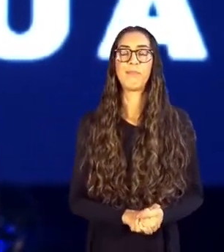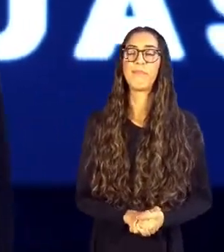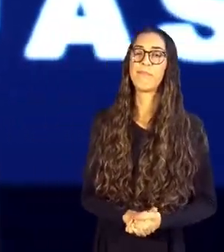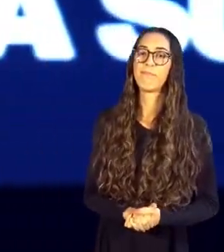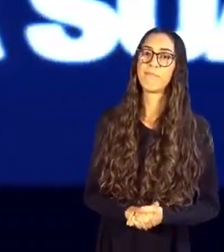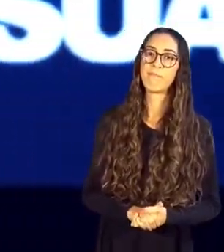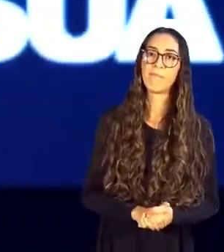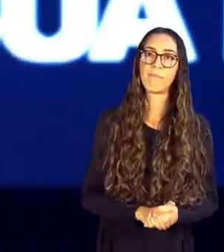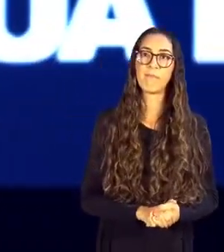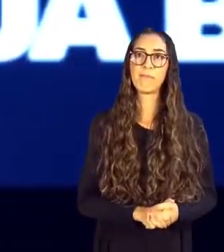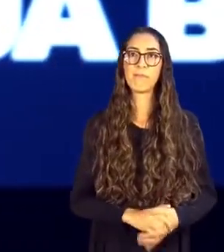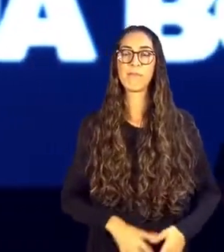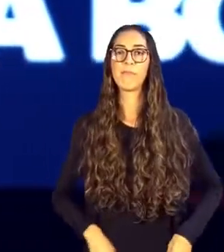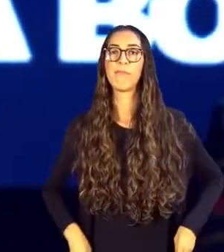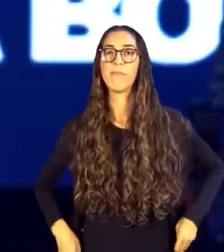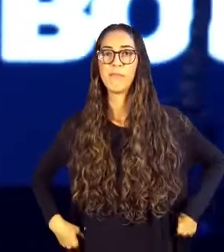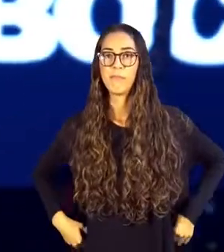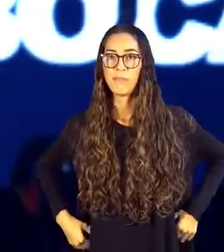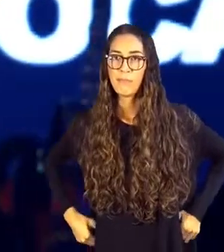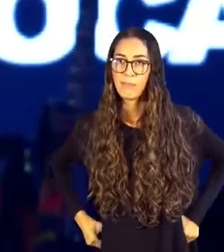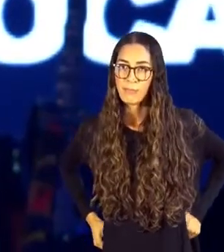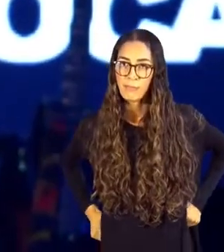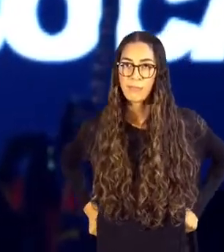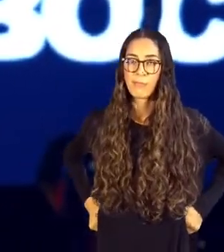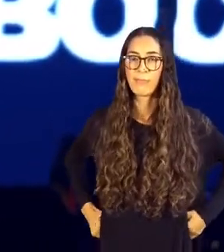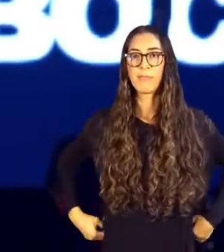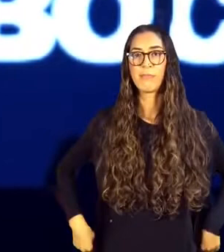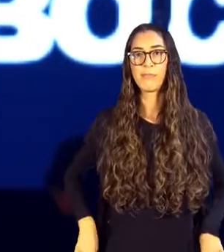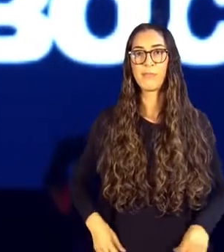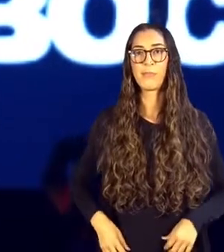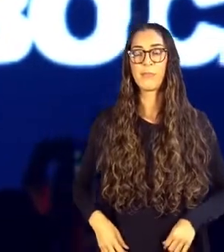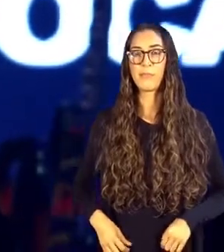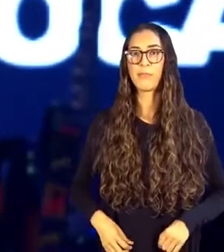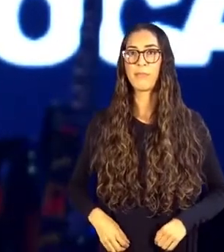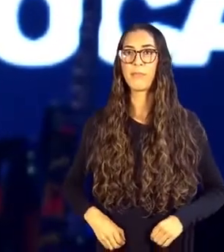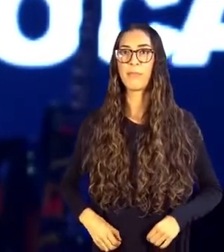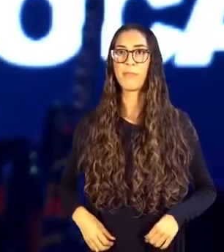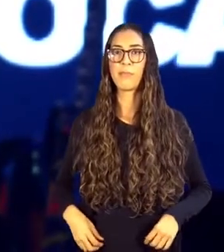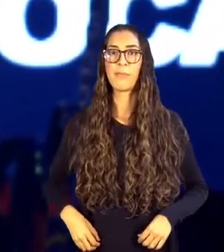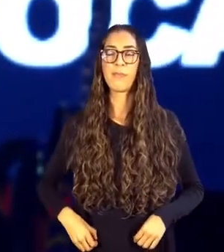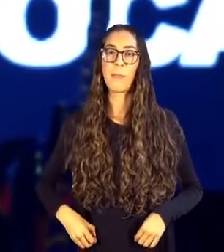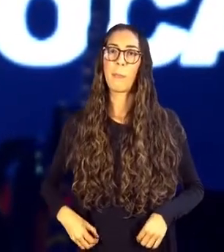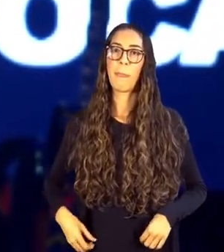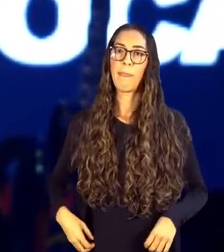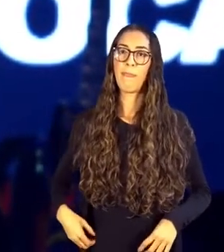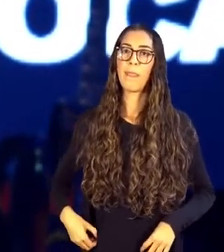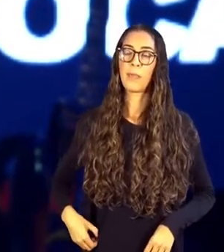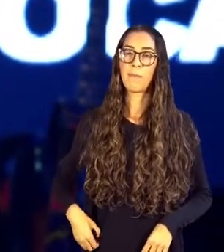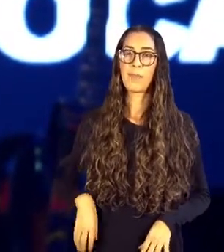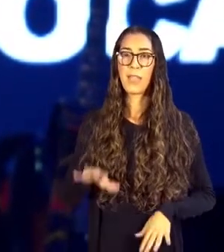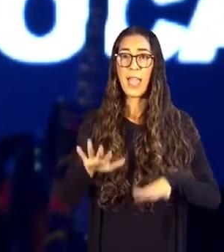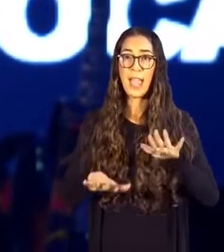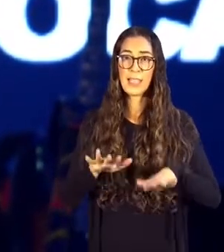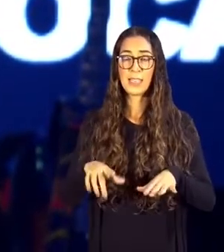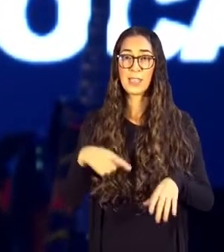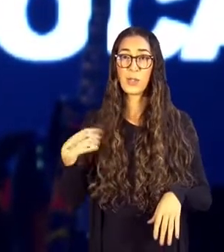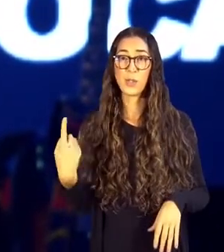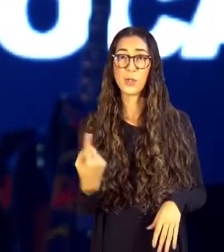sei. É um cálculo que a gente faz para saber qual a chance que você tem de ganhar na loteria.